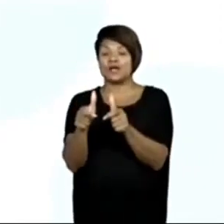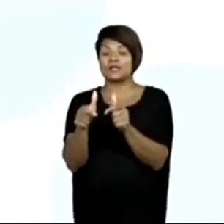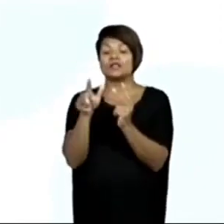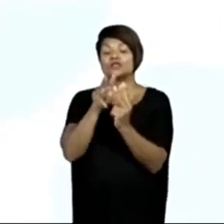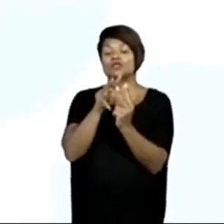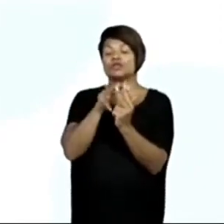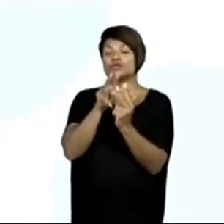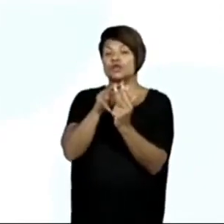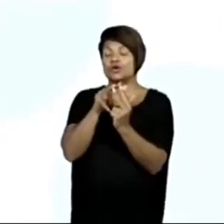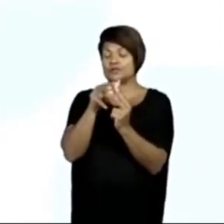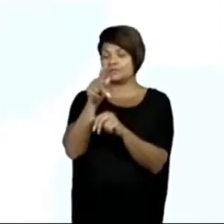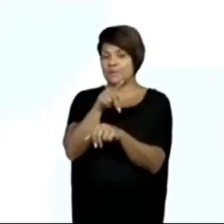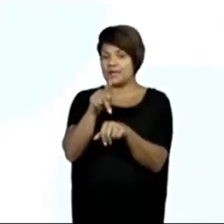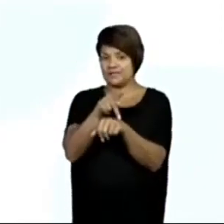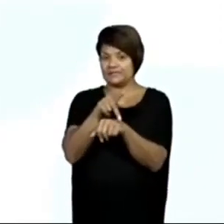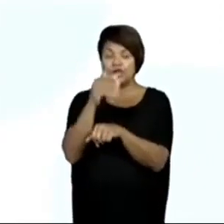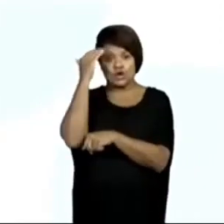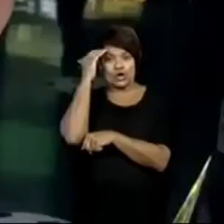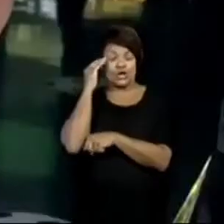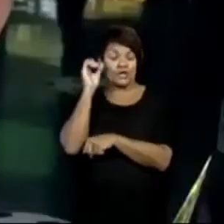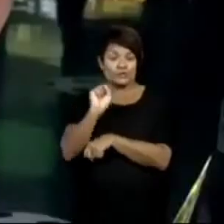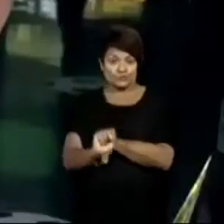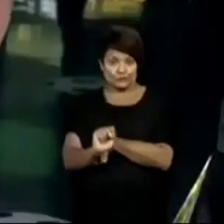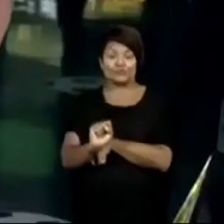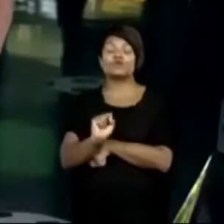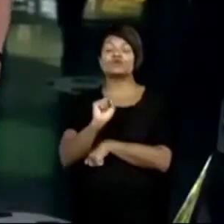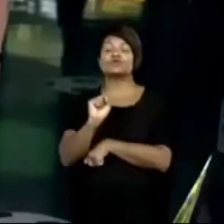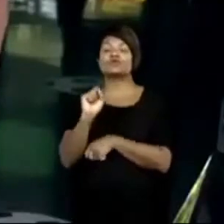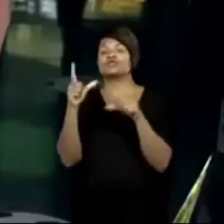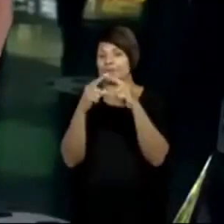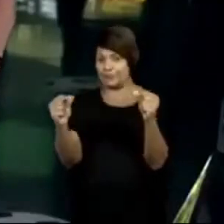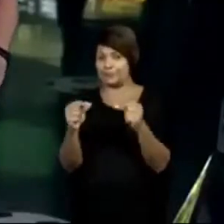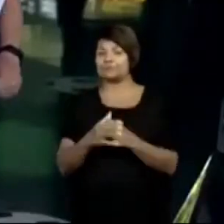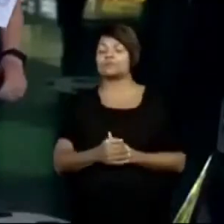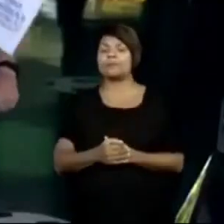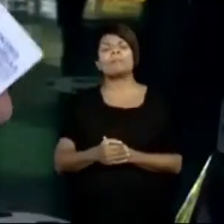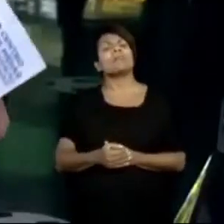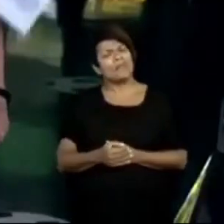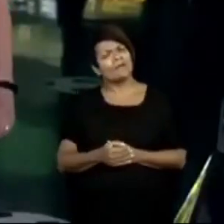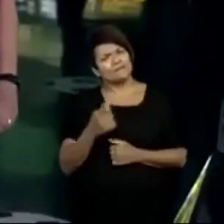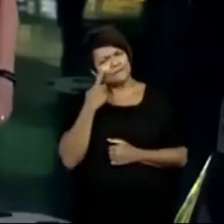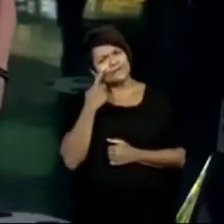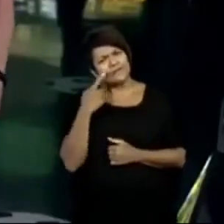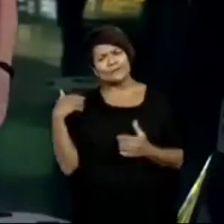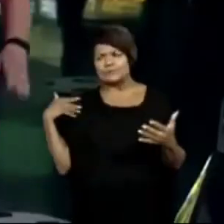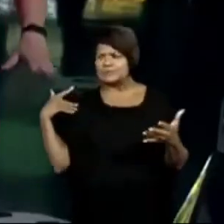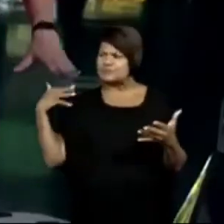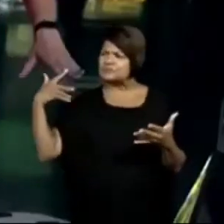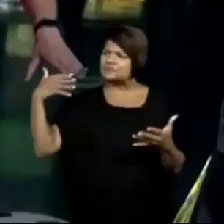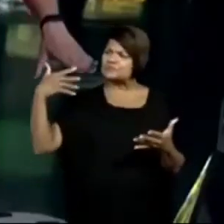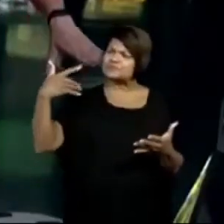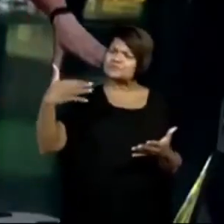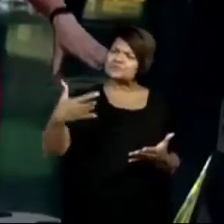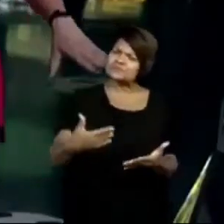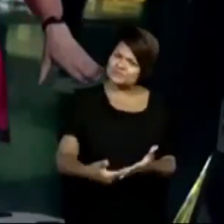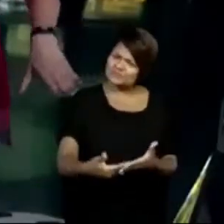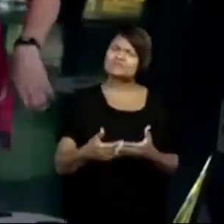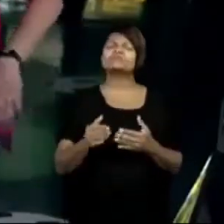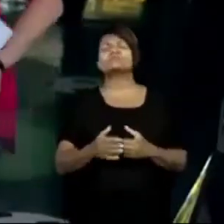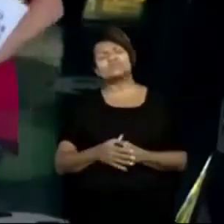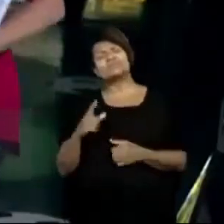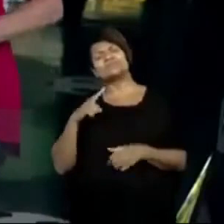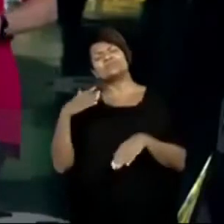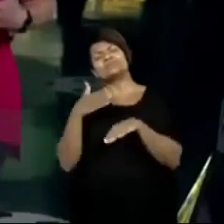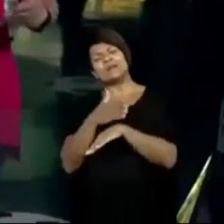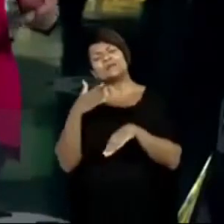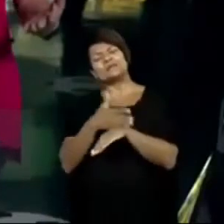países, Japão e Coreia do Sul. Então, olha só que trajetória bacana que estivemos aí. Então, ele teve a participação